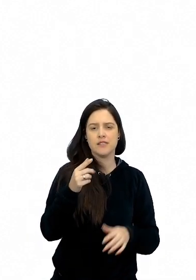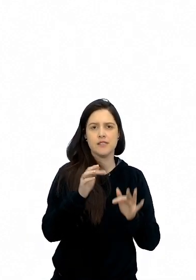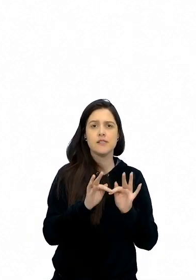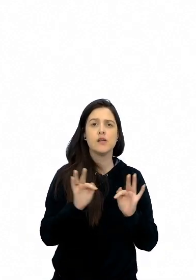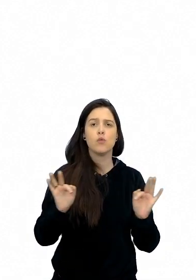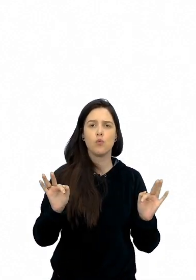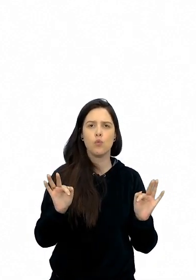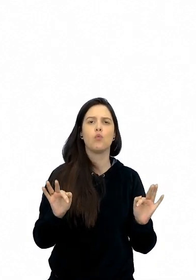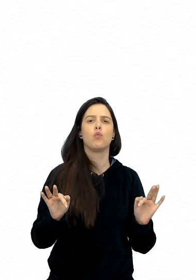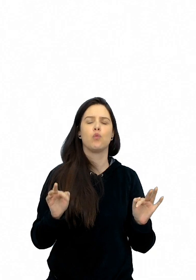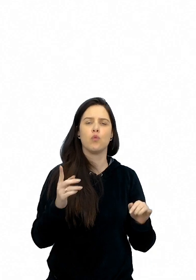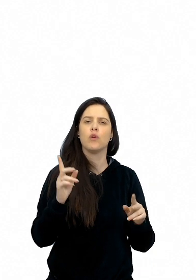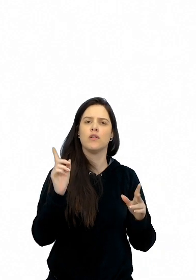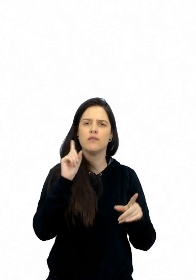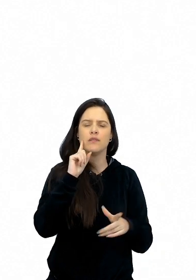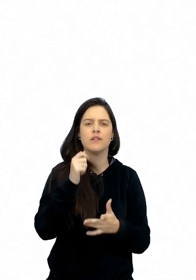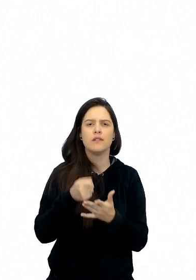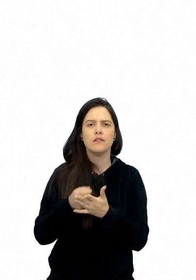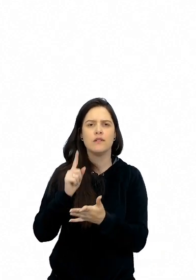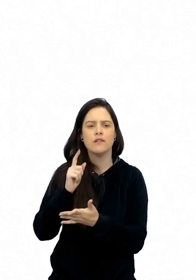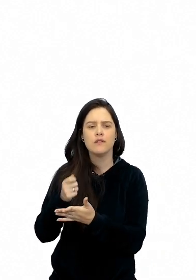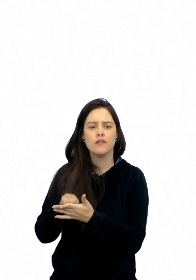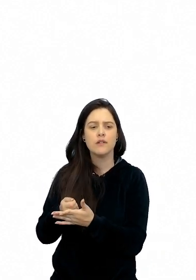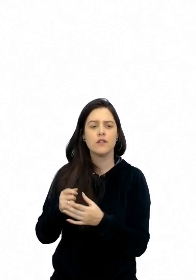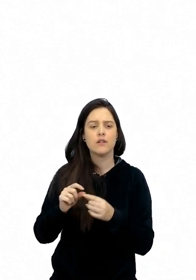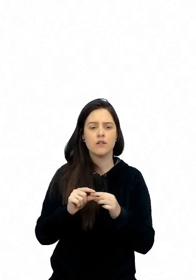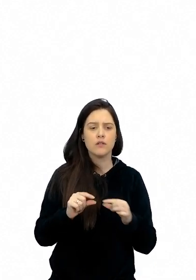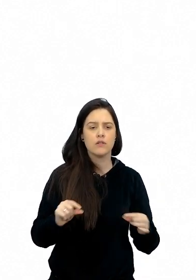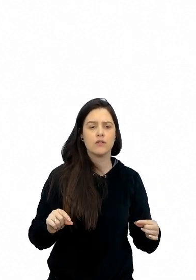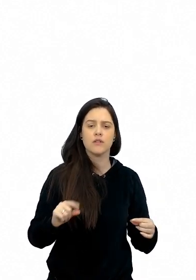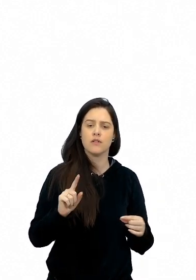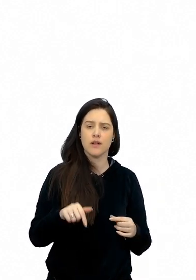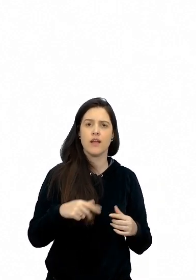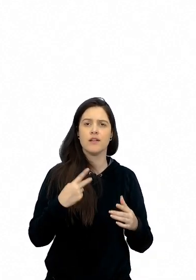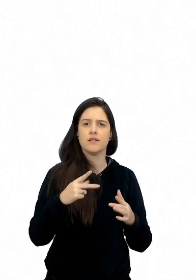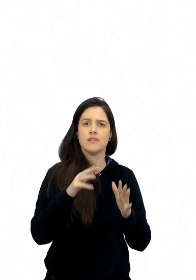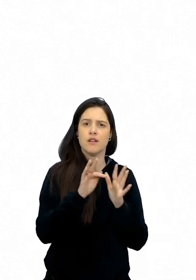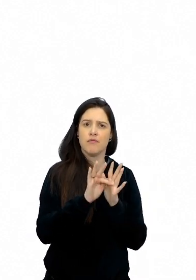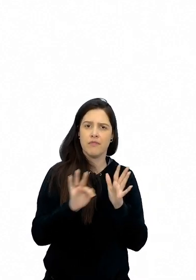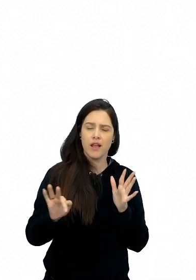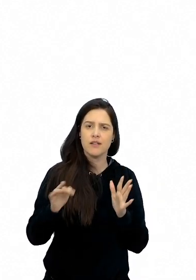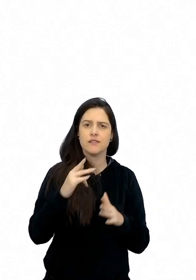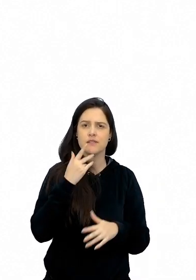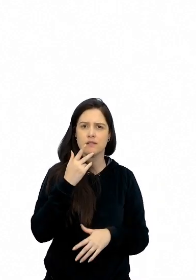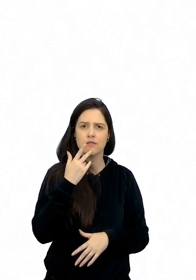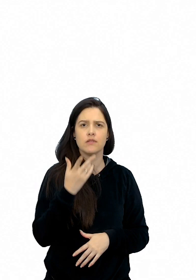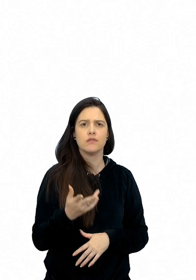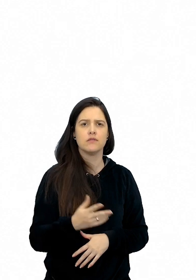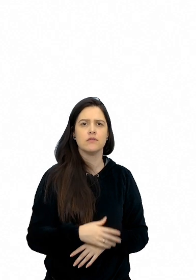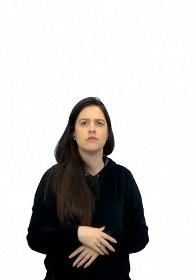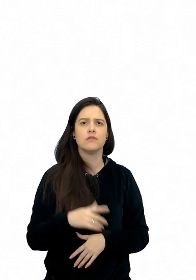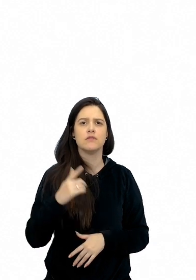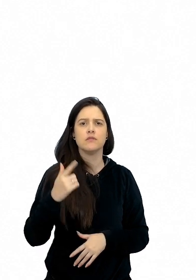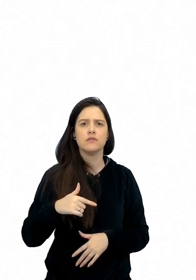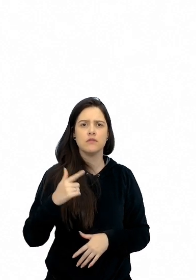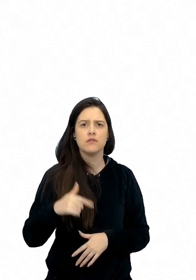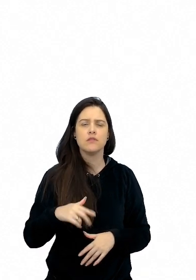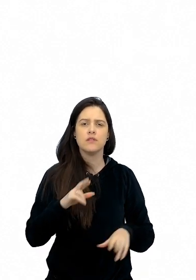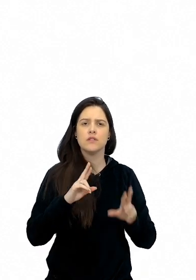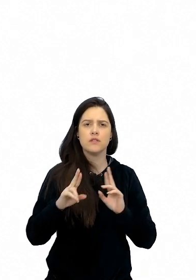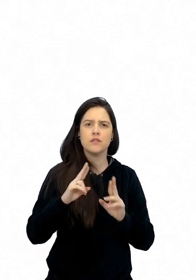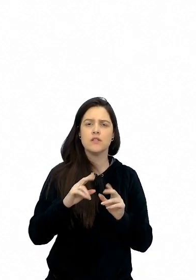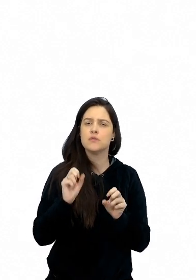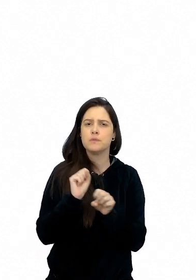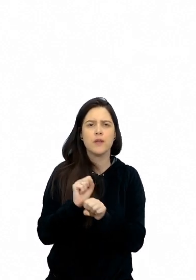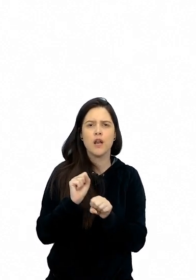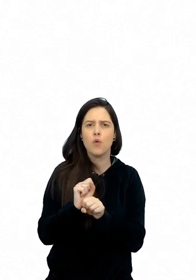viram. Nossa, professora, mas essa fração é a mesma que foi abordada em tal aula, né? Ah, e essa fração se refere a